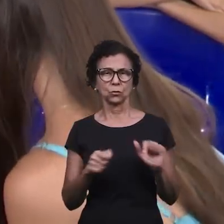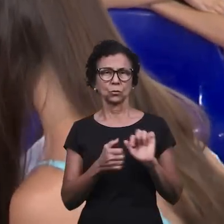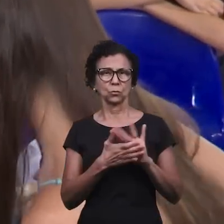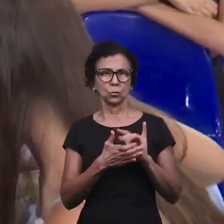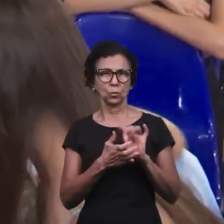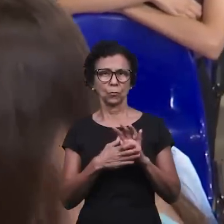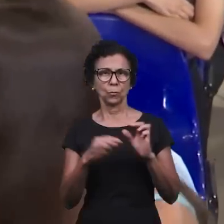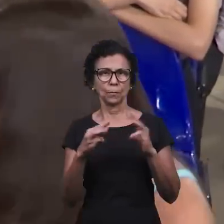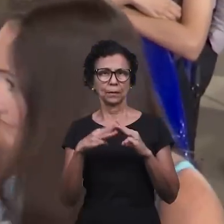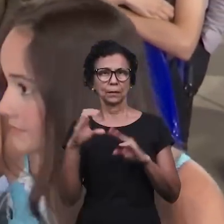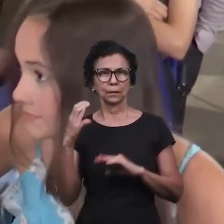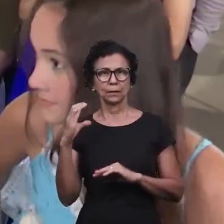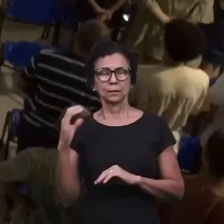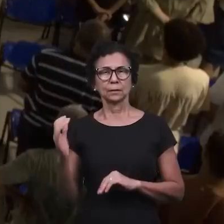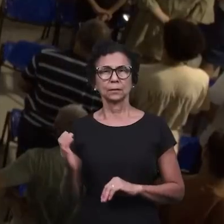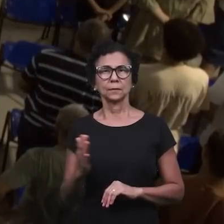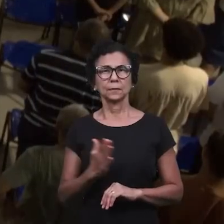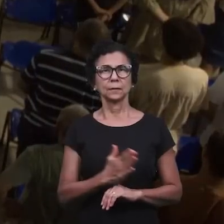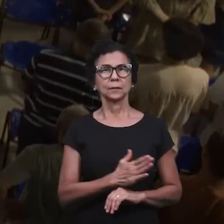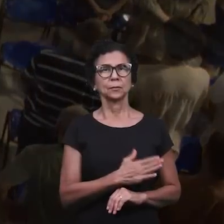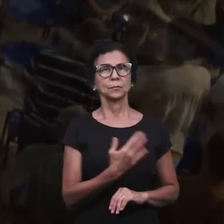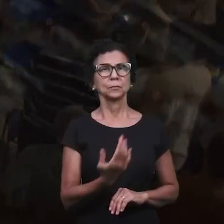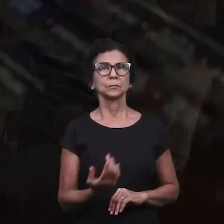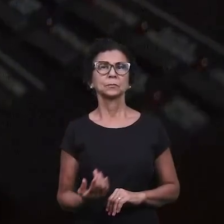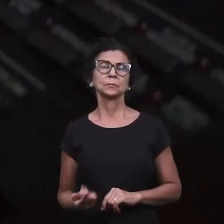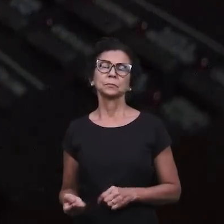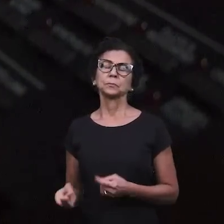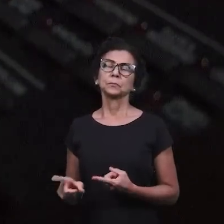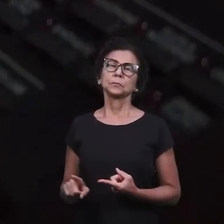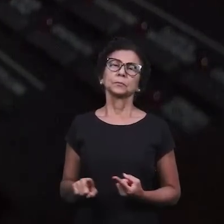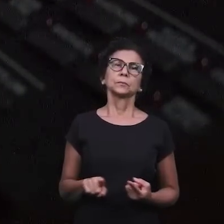de Cariacica. Confere aí.